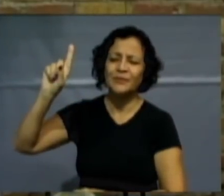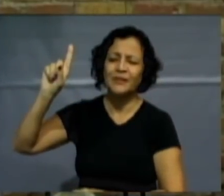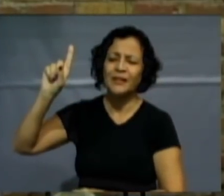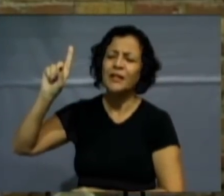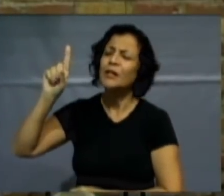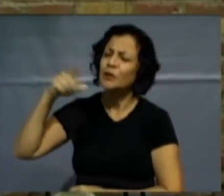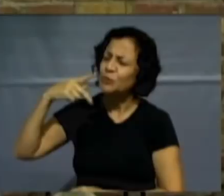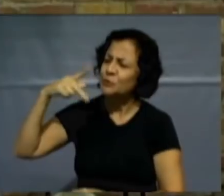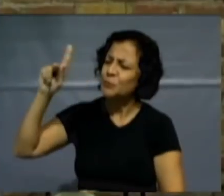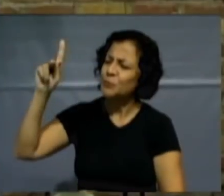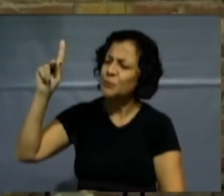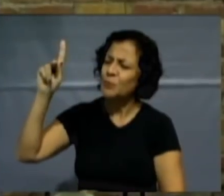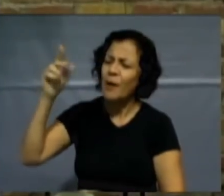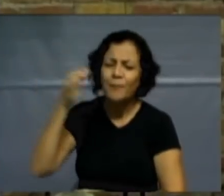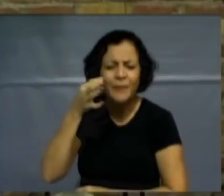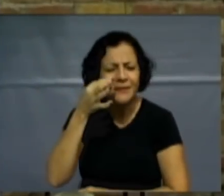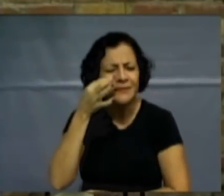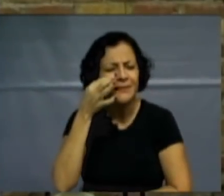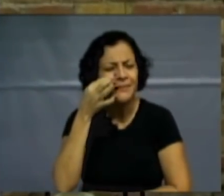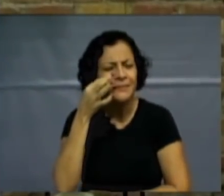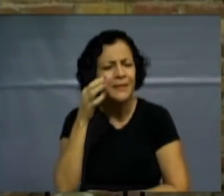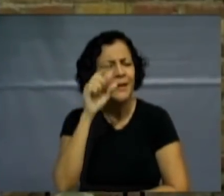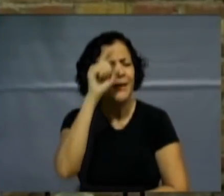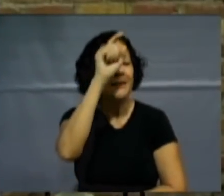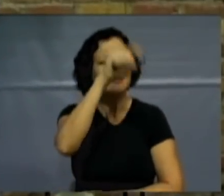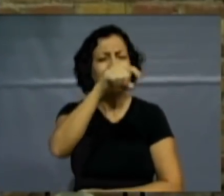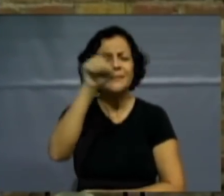faça presente em cada coração,